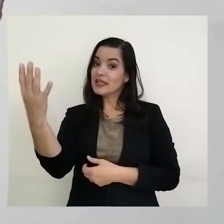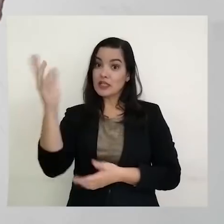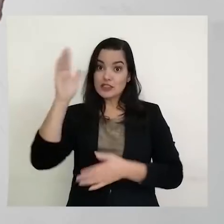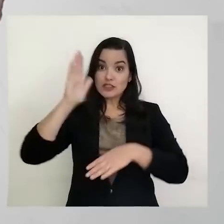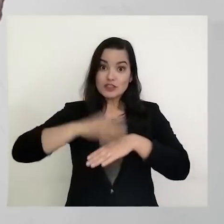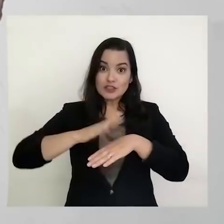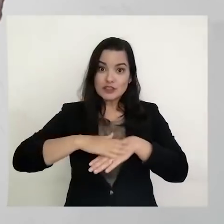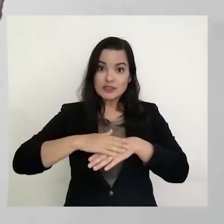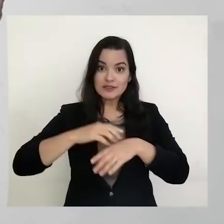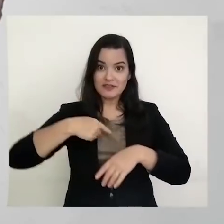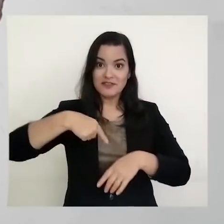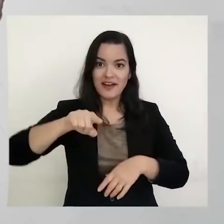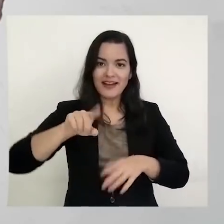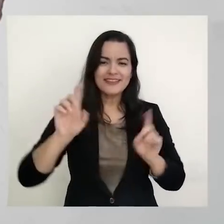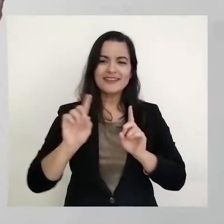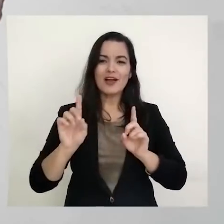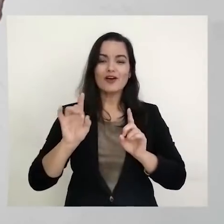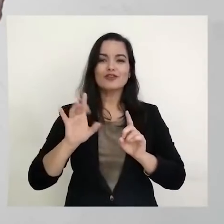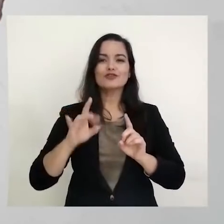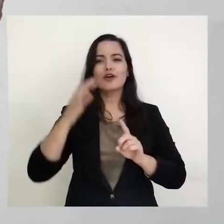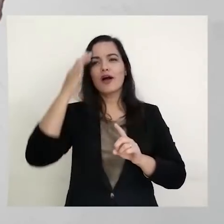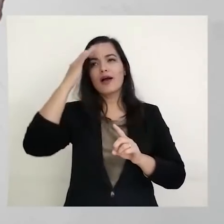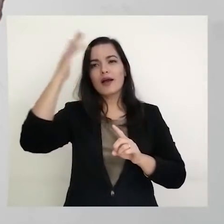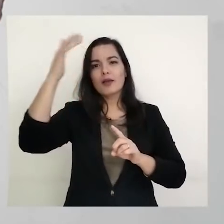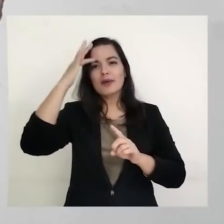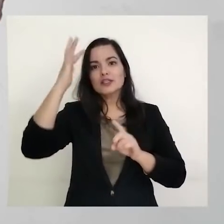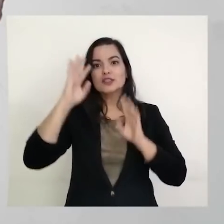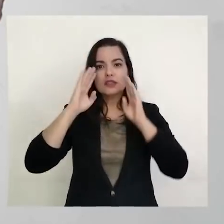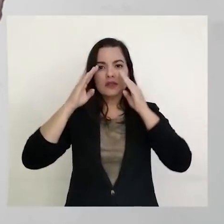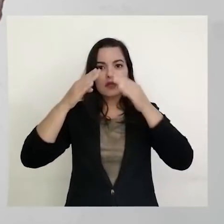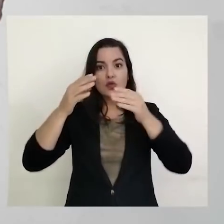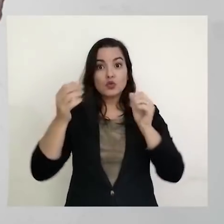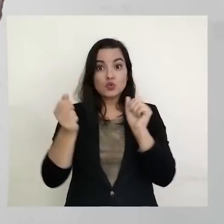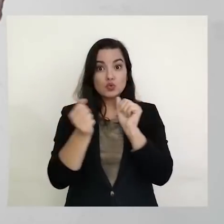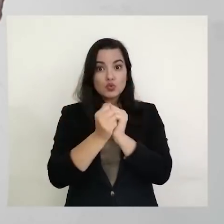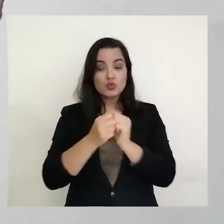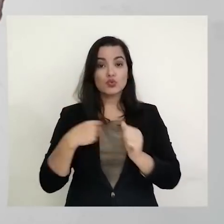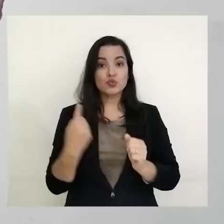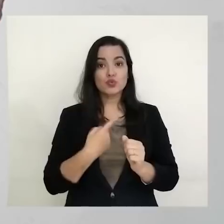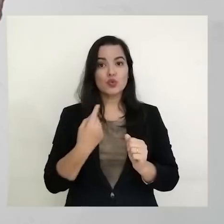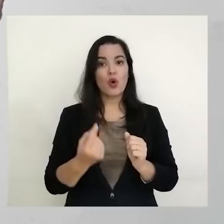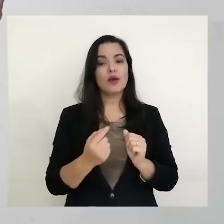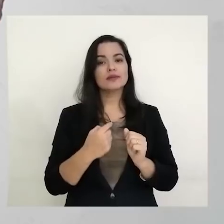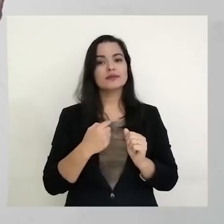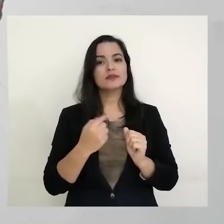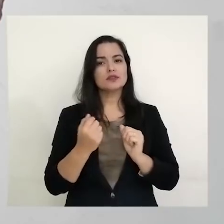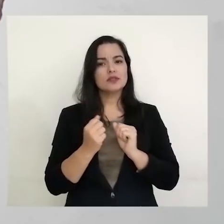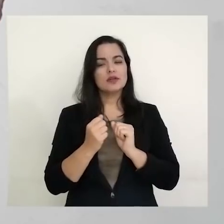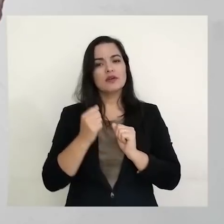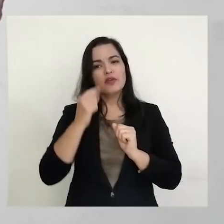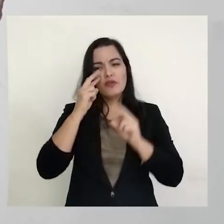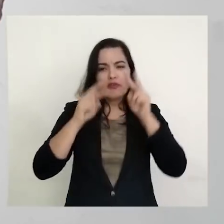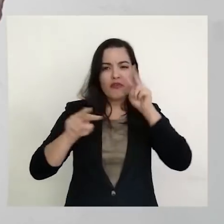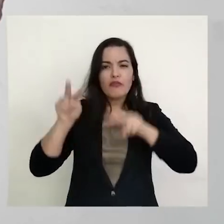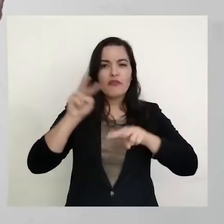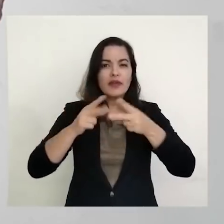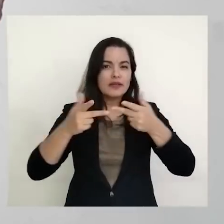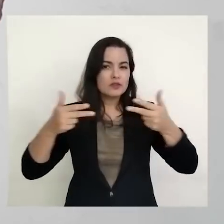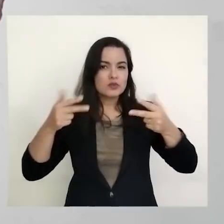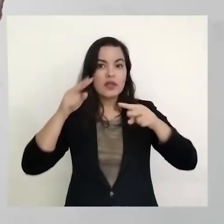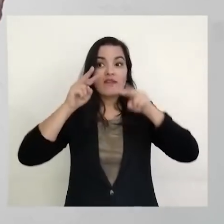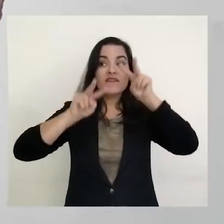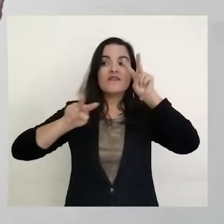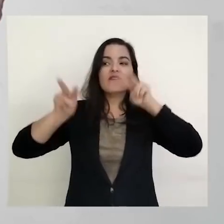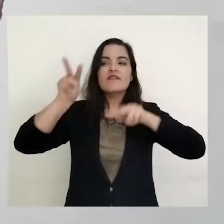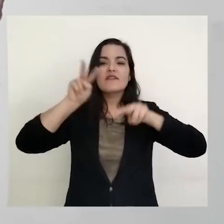porque agora não dá para viajar para lugar nenhum, né? E que juntos eu possa ir mostrando para vocês e juntos nós